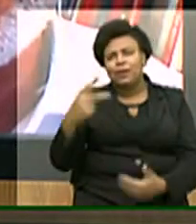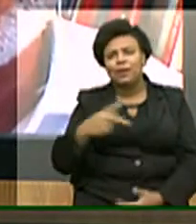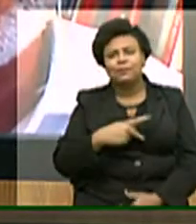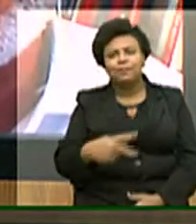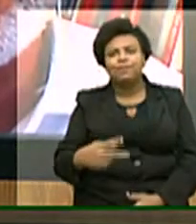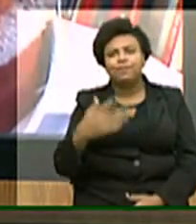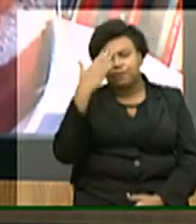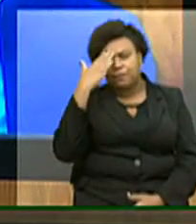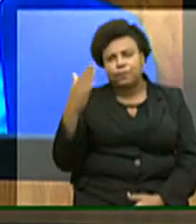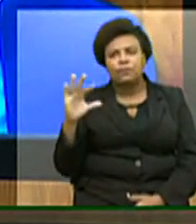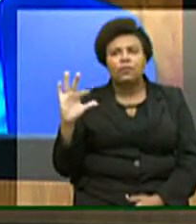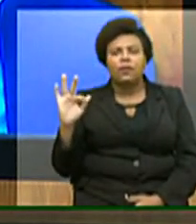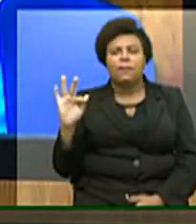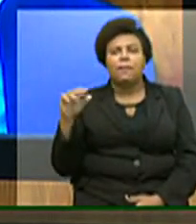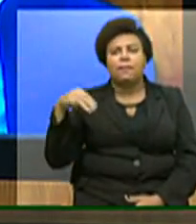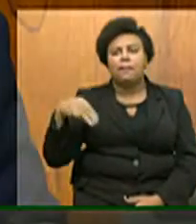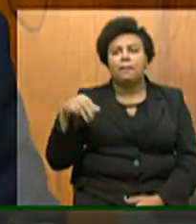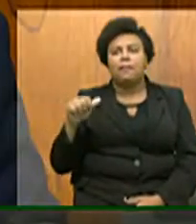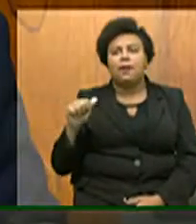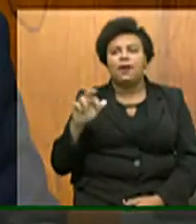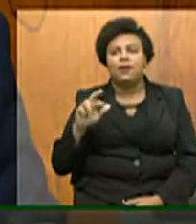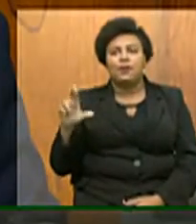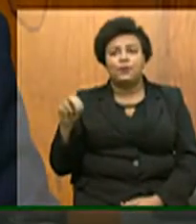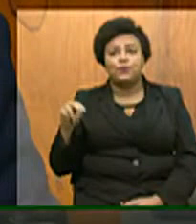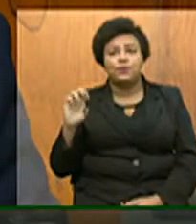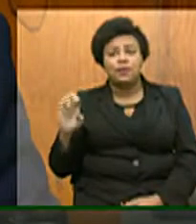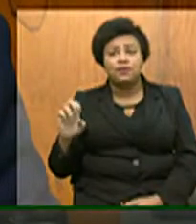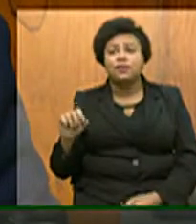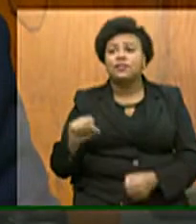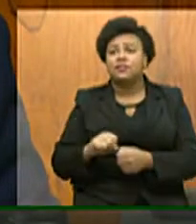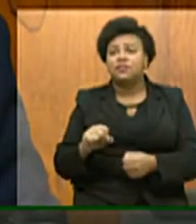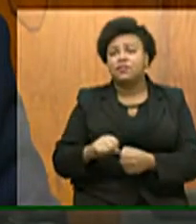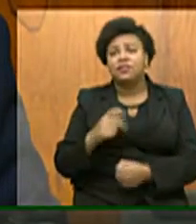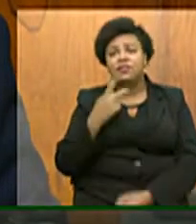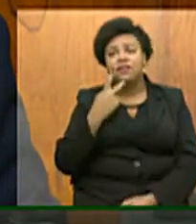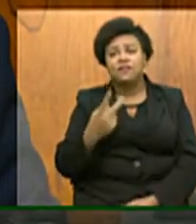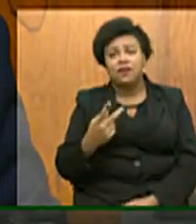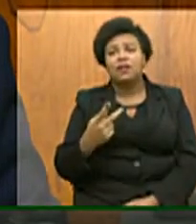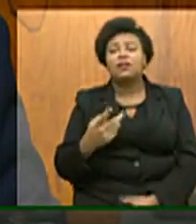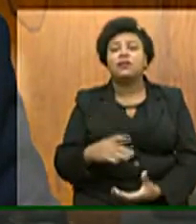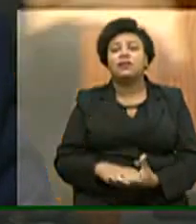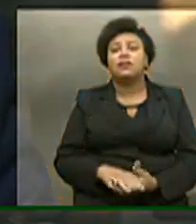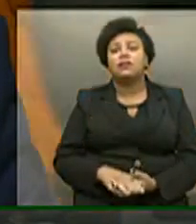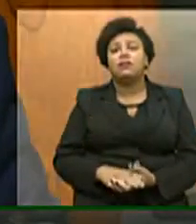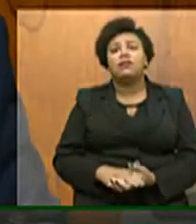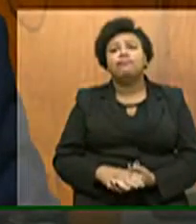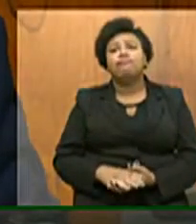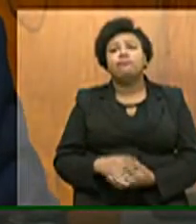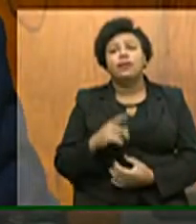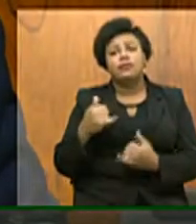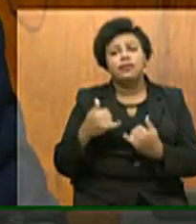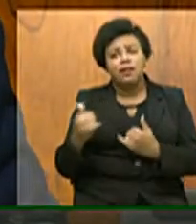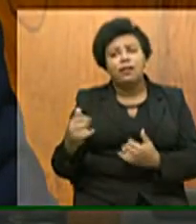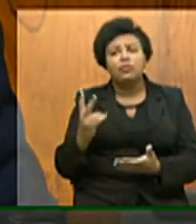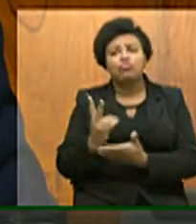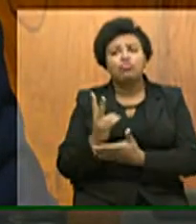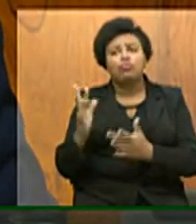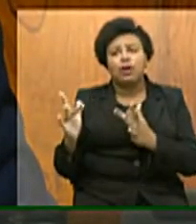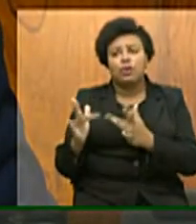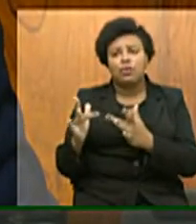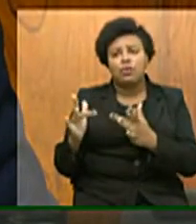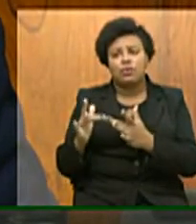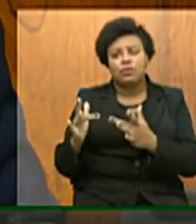Obrigado, deputado Fernando Marrone, que fez sua manifestação, e vamos nessa linha aí também manter um contato